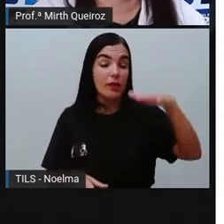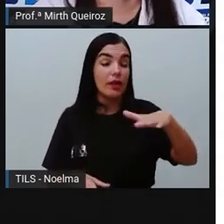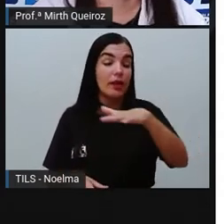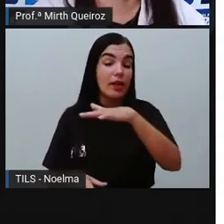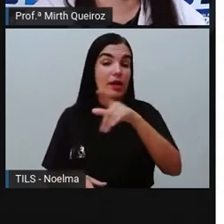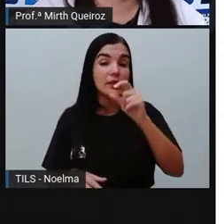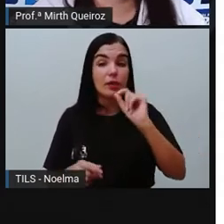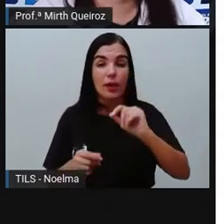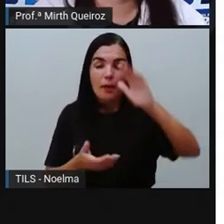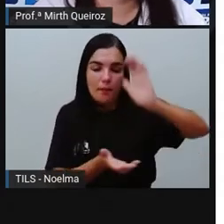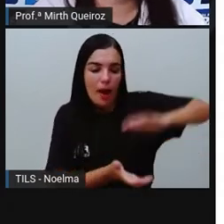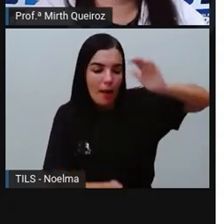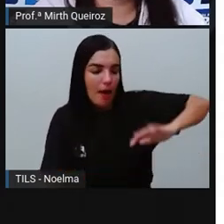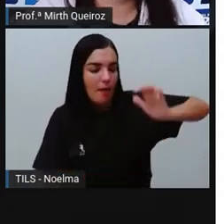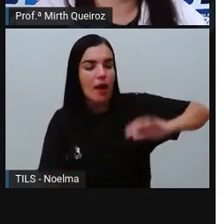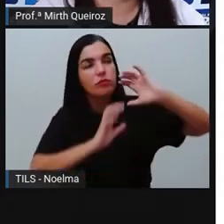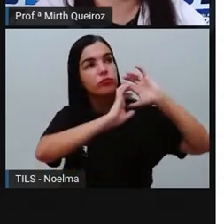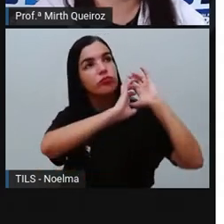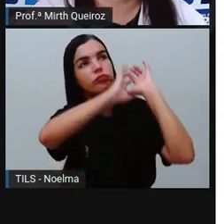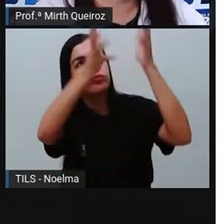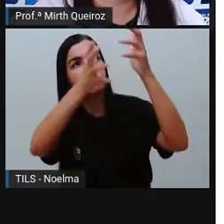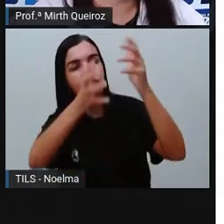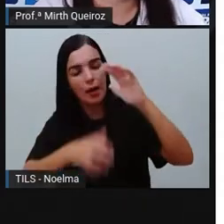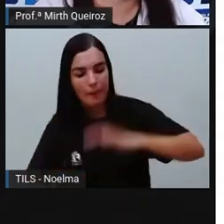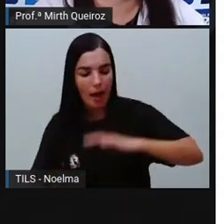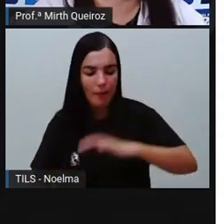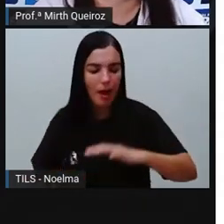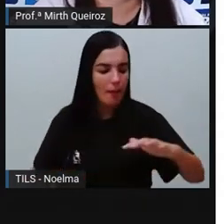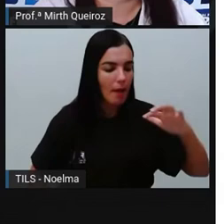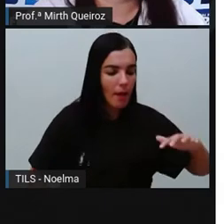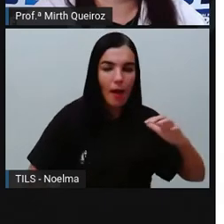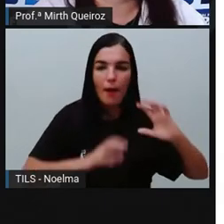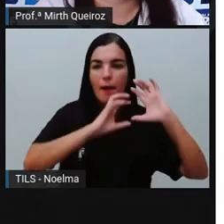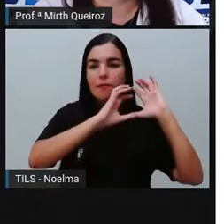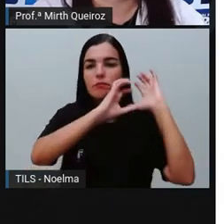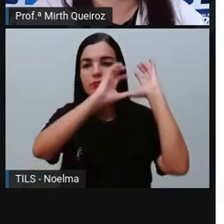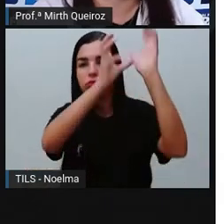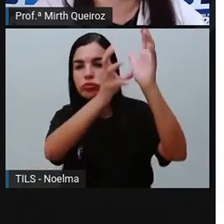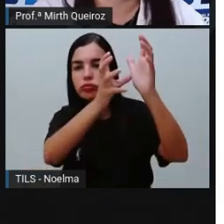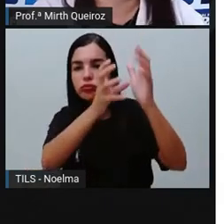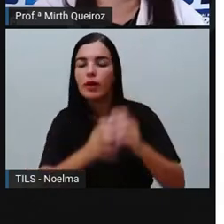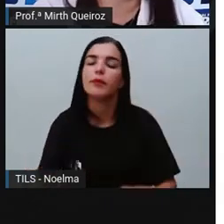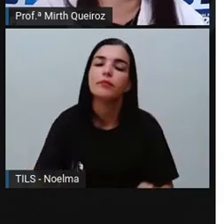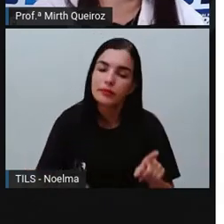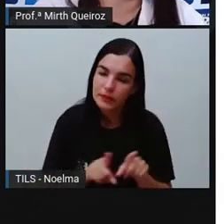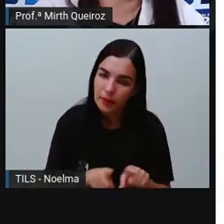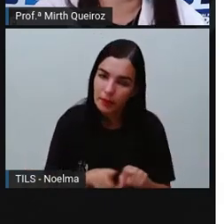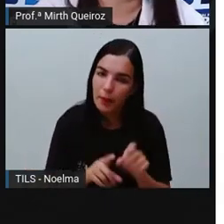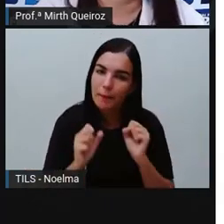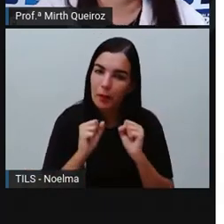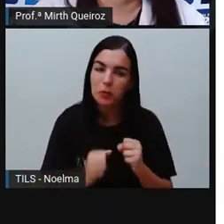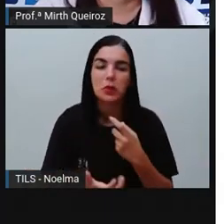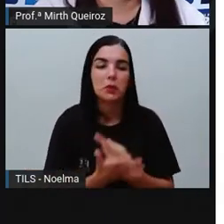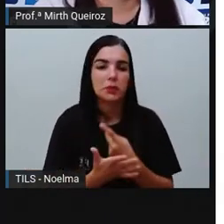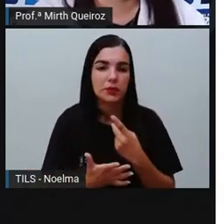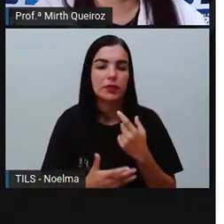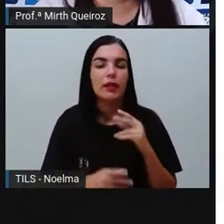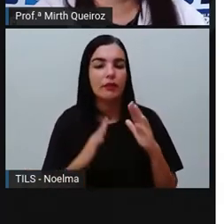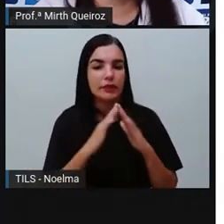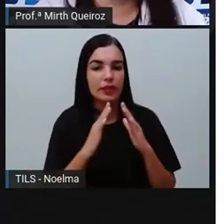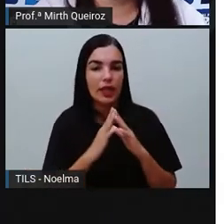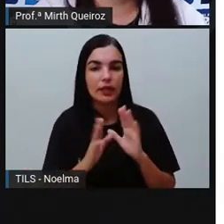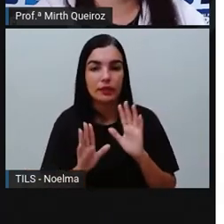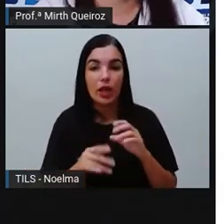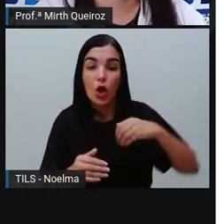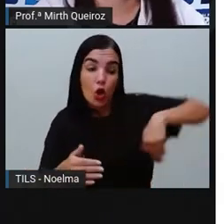basquete também é um tipo de arremesso, né? Você pode fazer, pode trabalhar, pode se desenvolver aí em casa. Chute